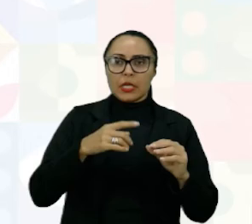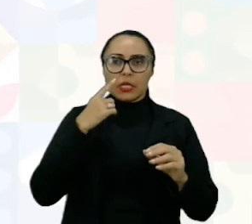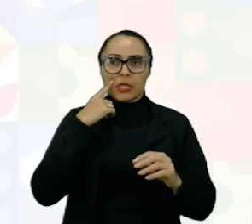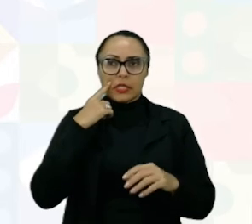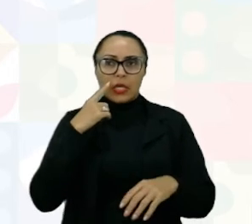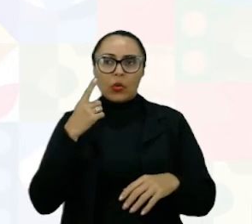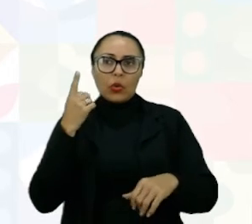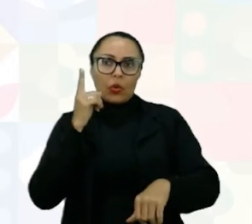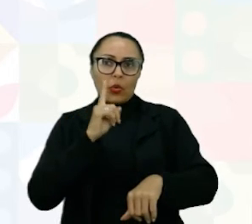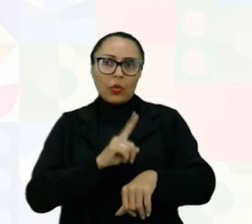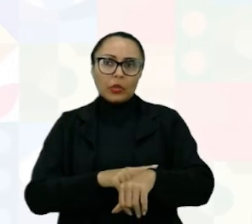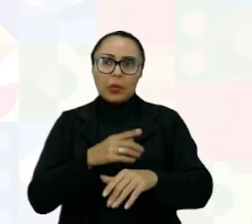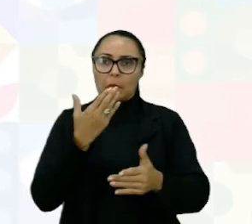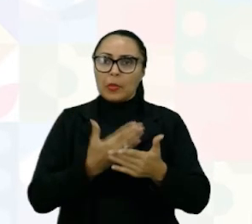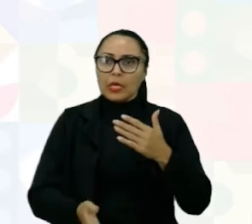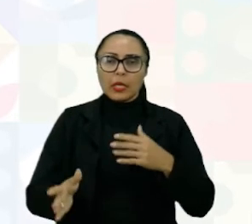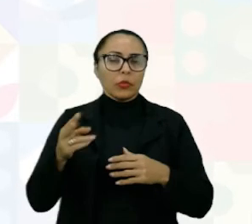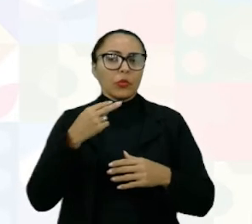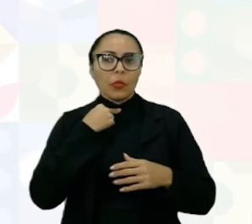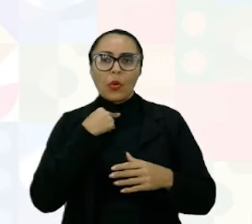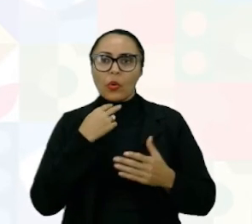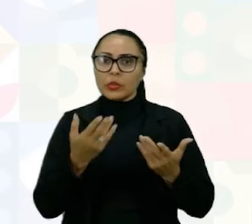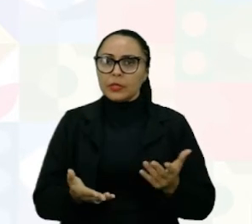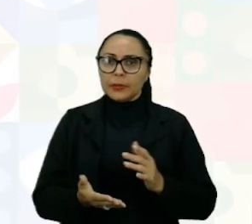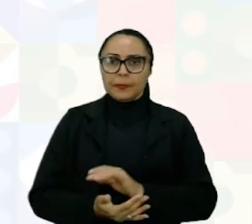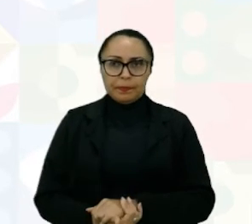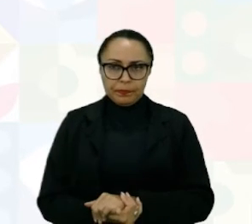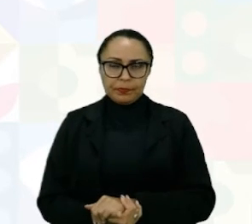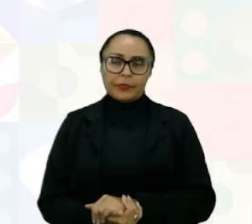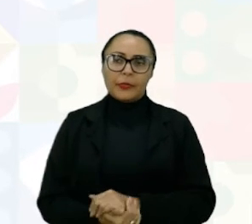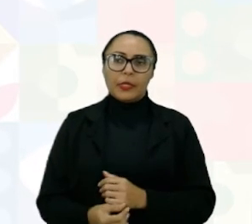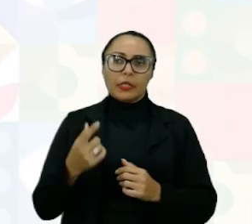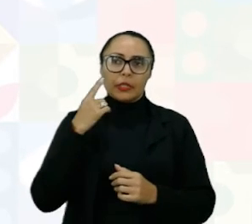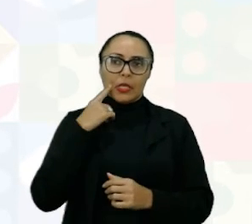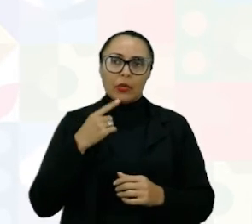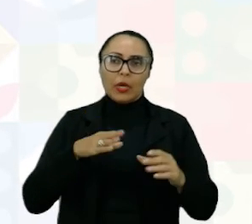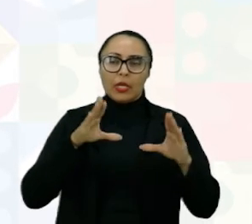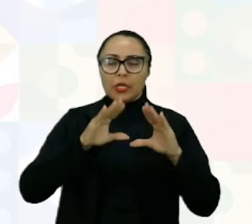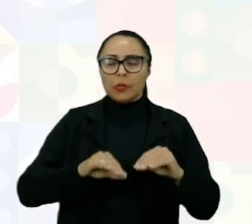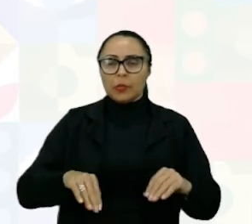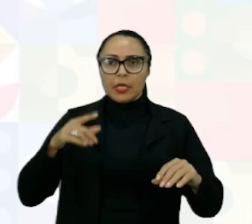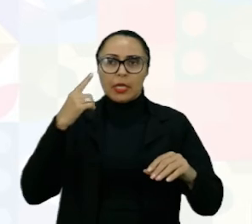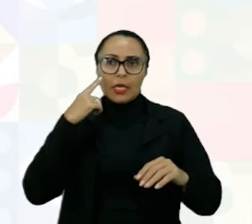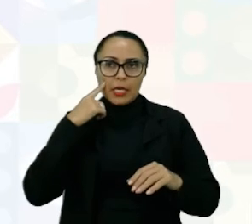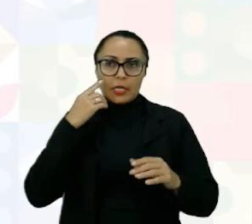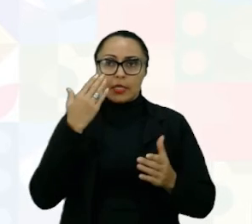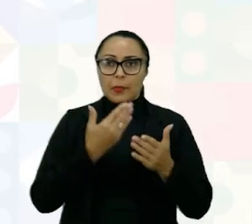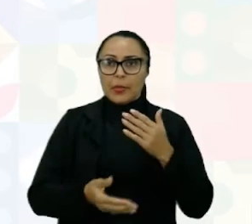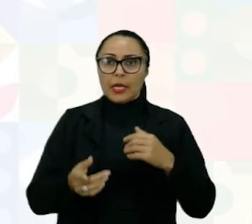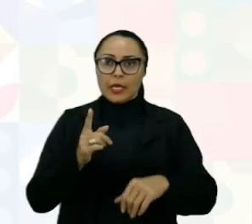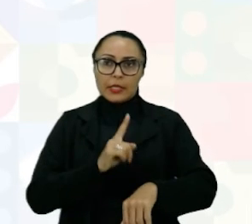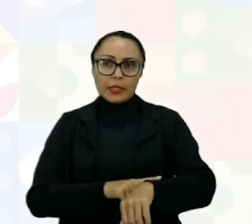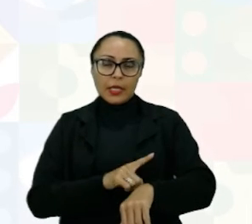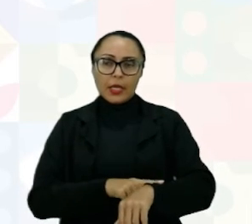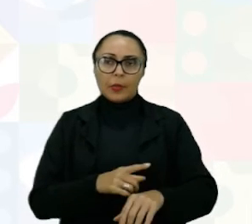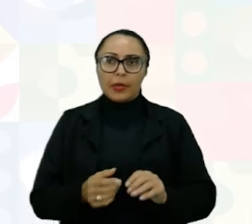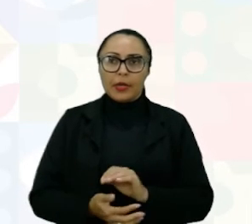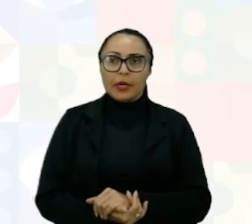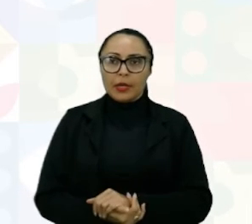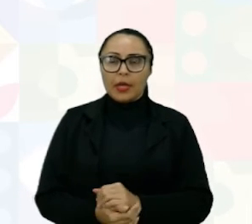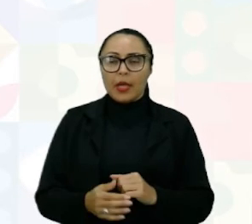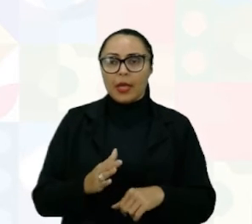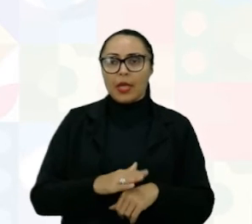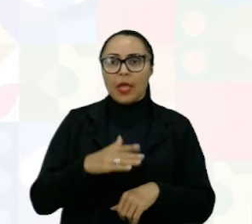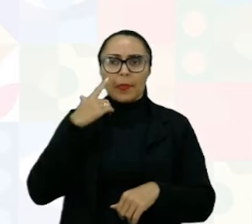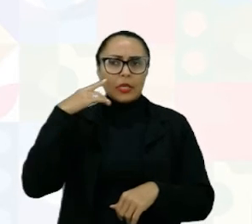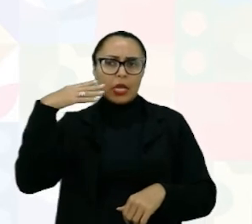indústria automotiva usa a robótica, ela elimina esse desperdício de tempo. É muito mais ágil o robô fazer a